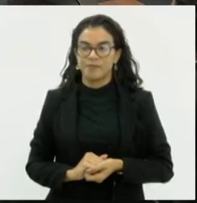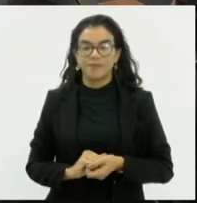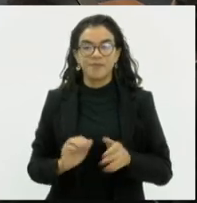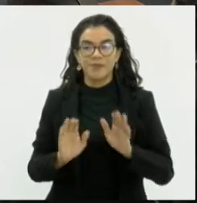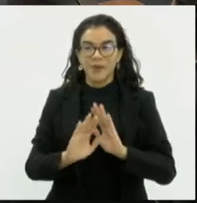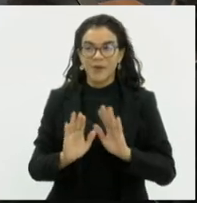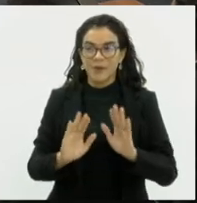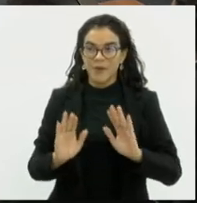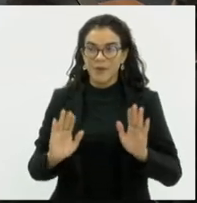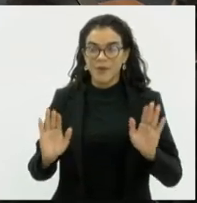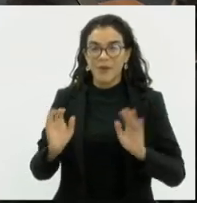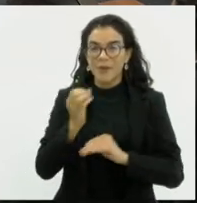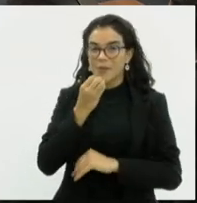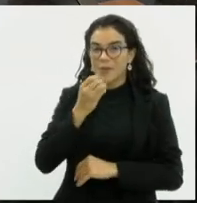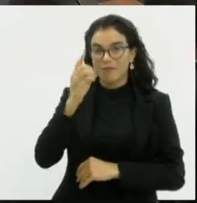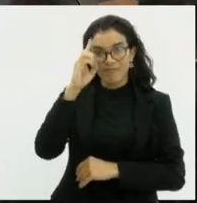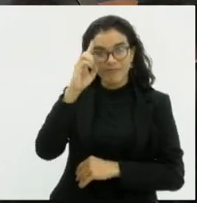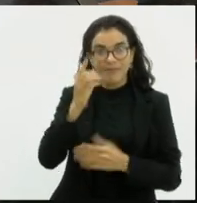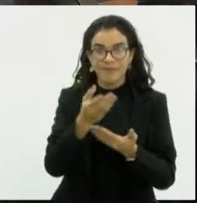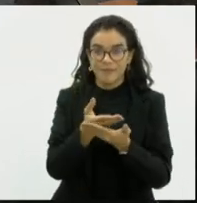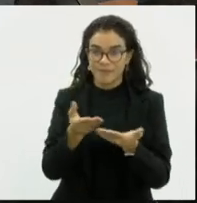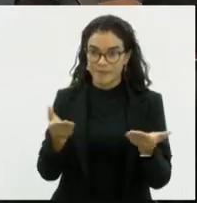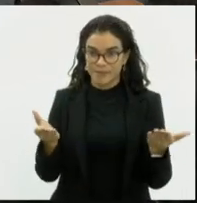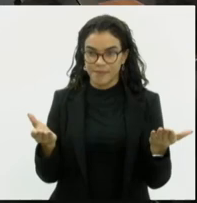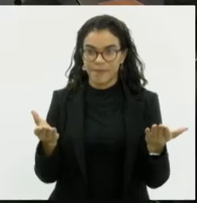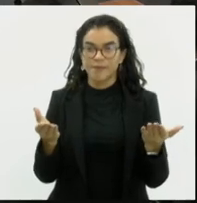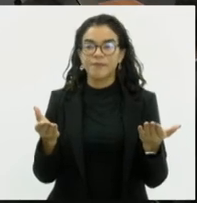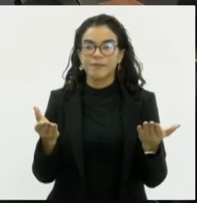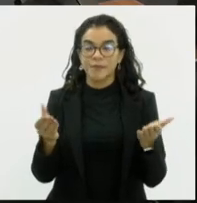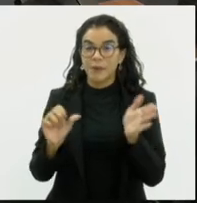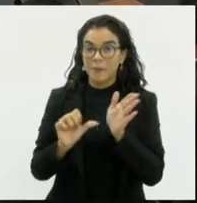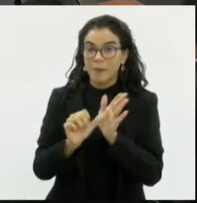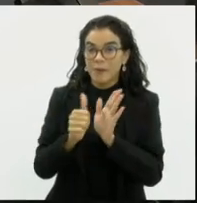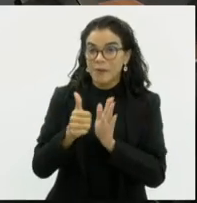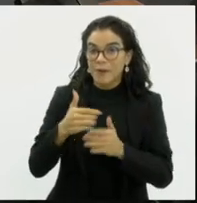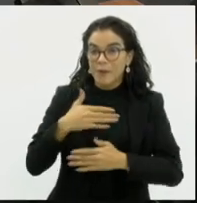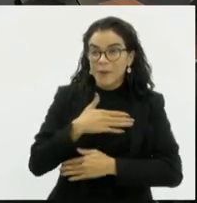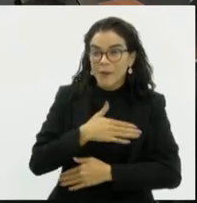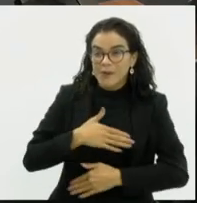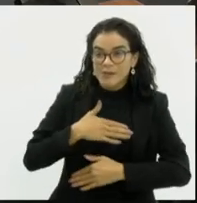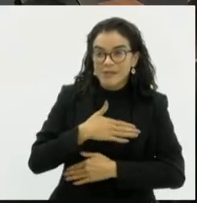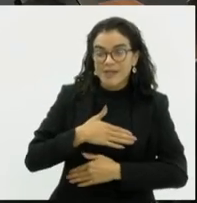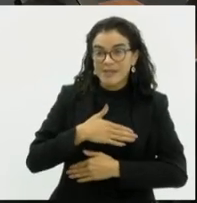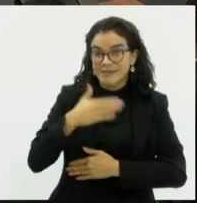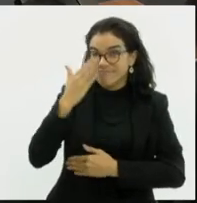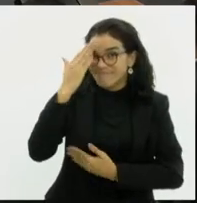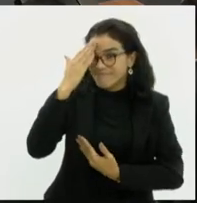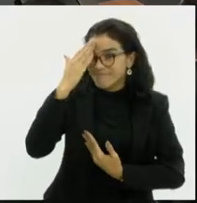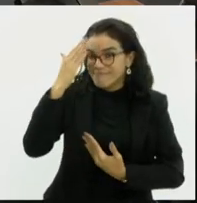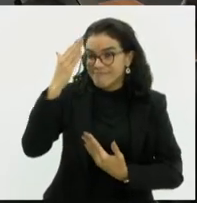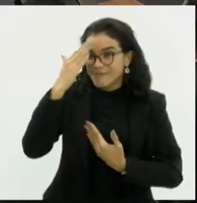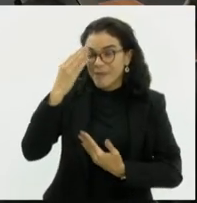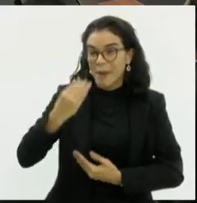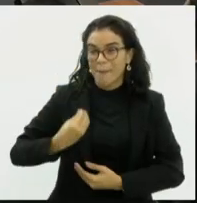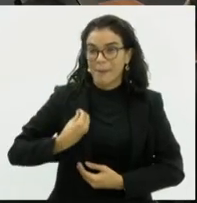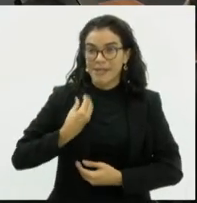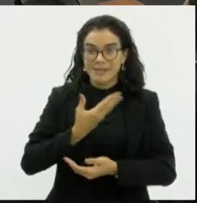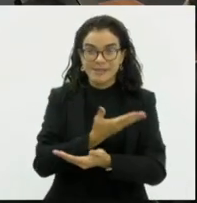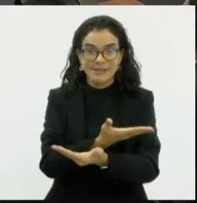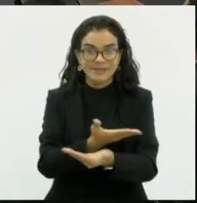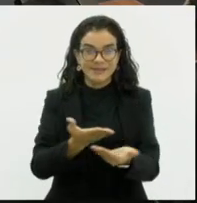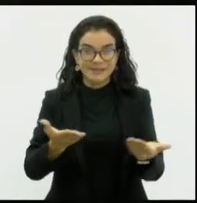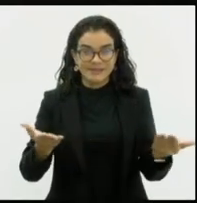Olá, bom dia a todos. Primeiramente, eu gostaria de agradecer a presença de todos